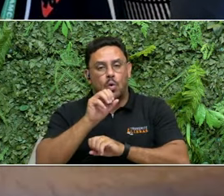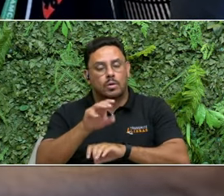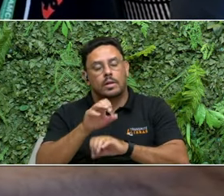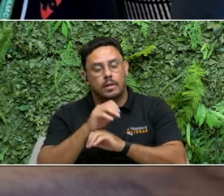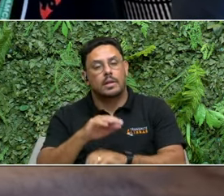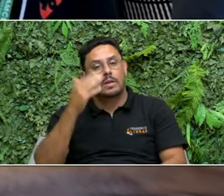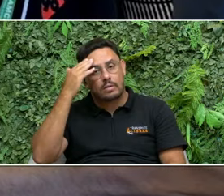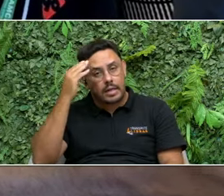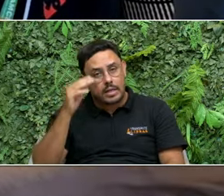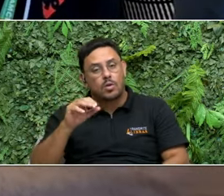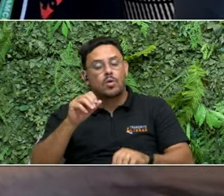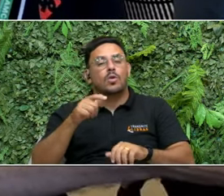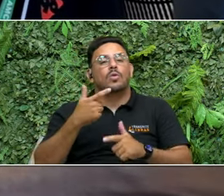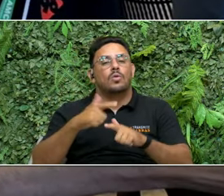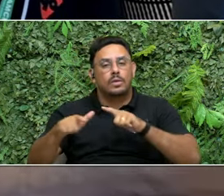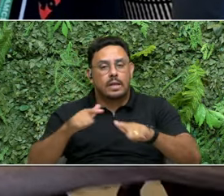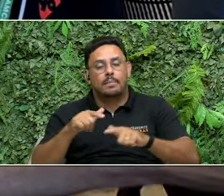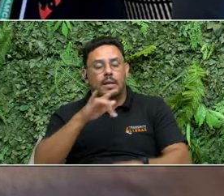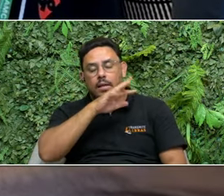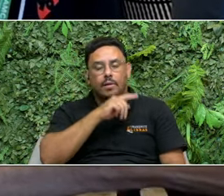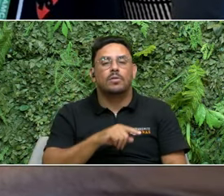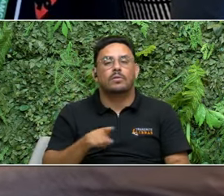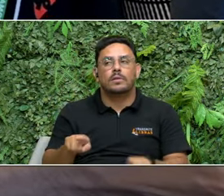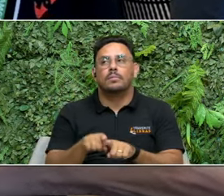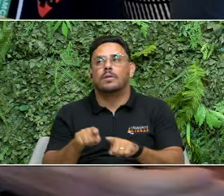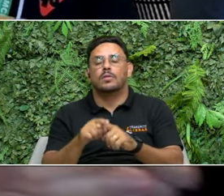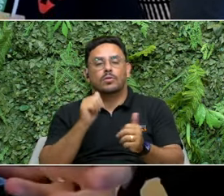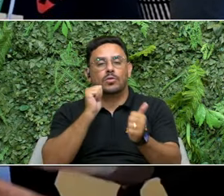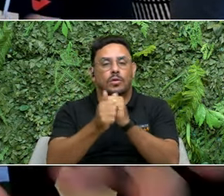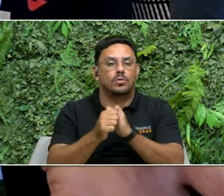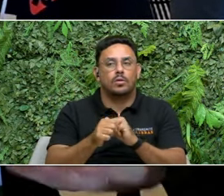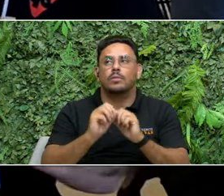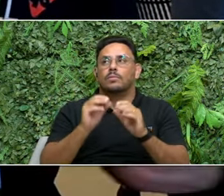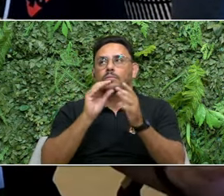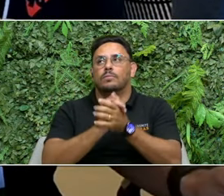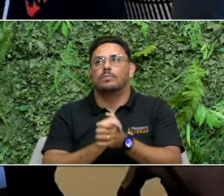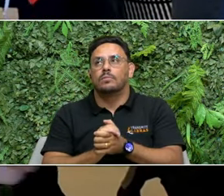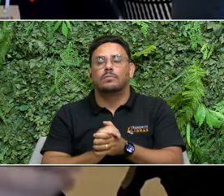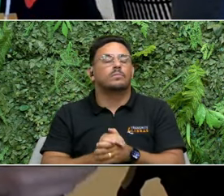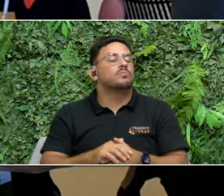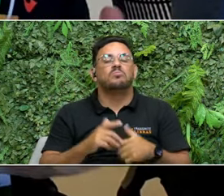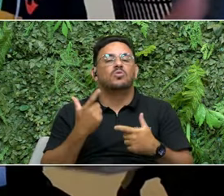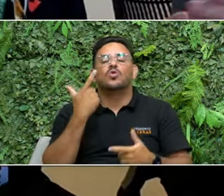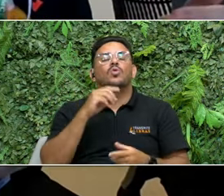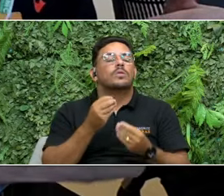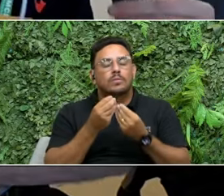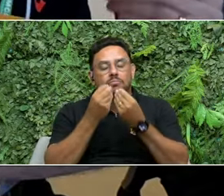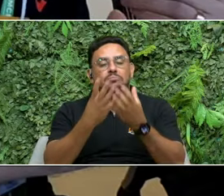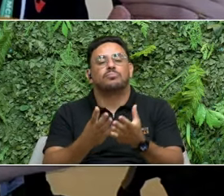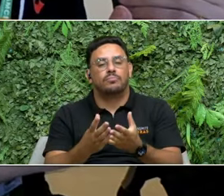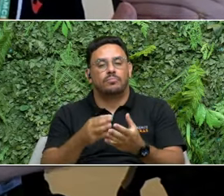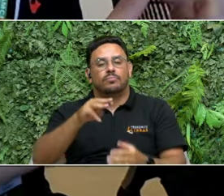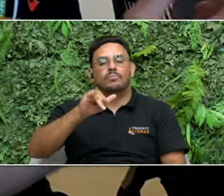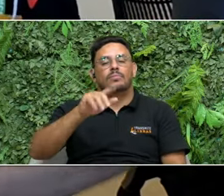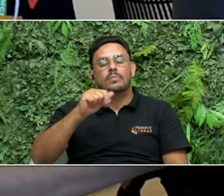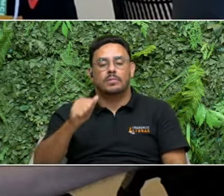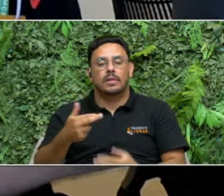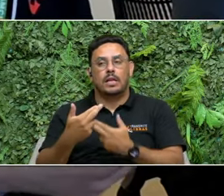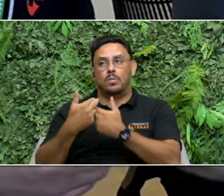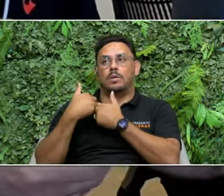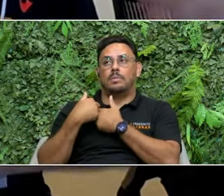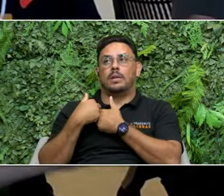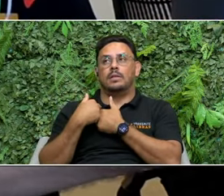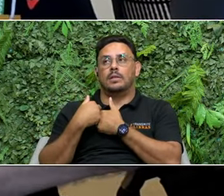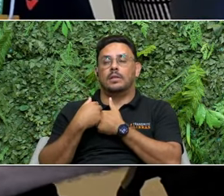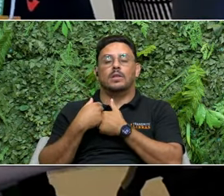no trabalho não tava bom e dos jogadores que vão entrar em campo porque não dá para colocar nas costas do na conta